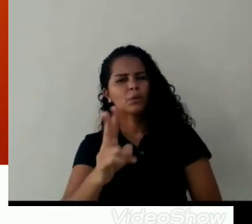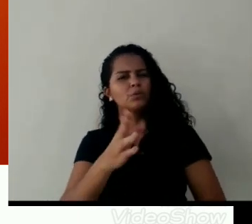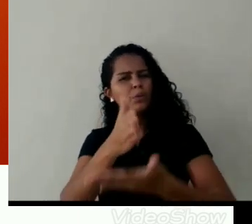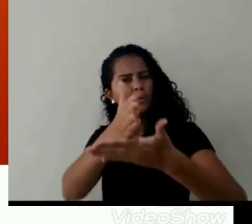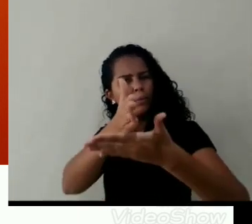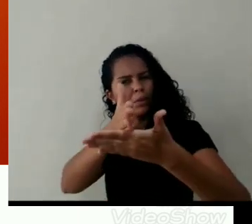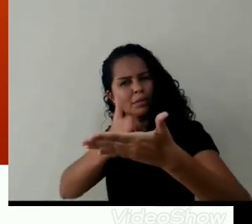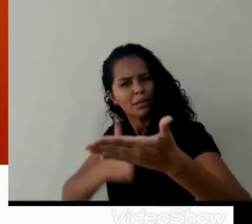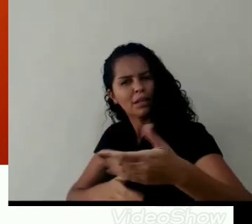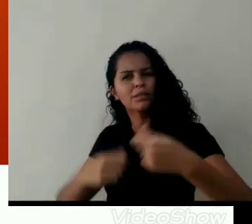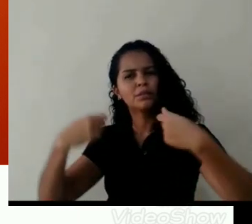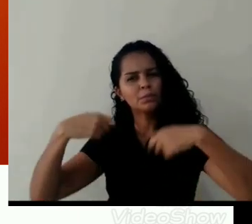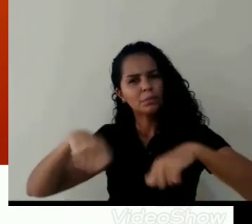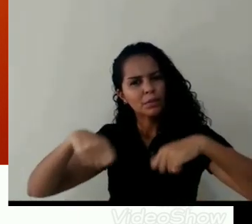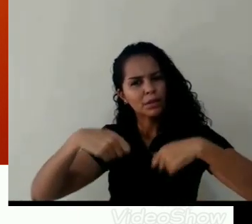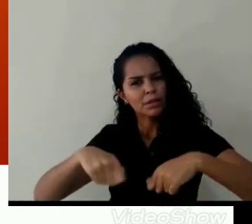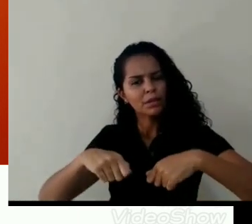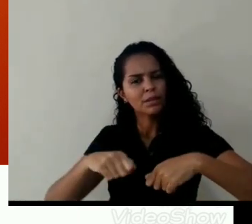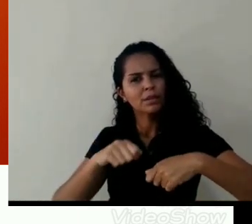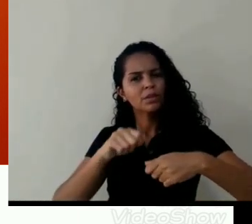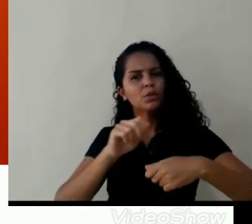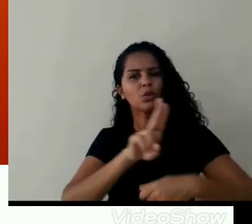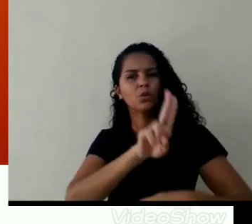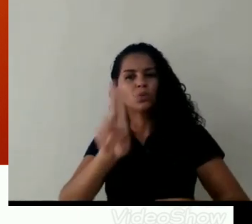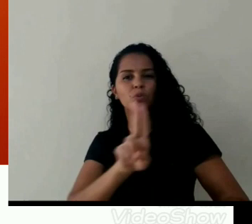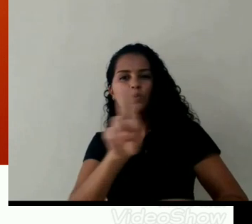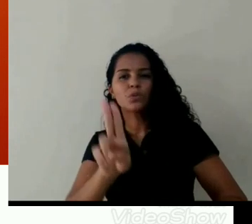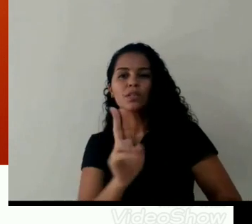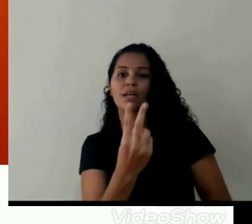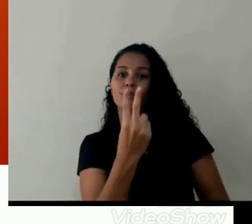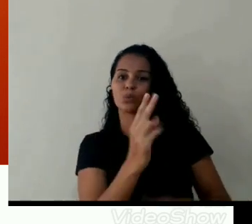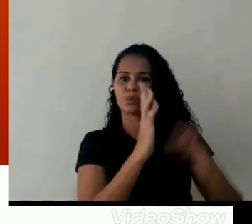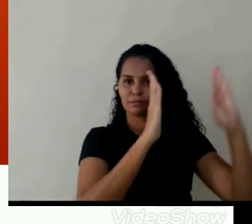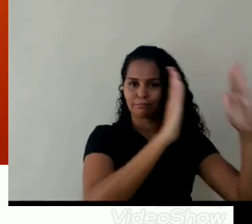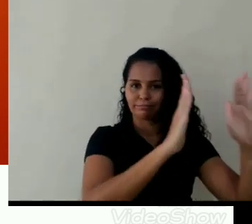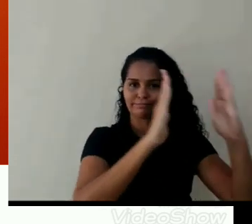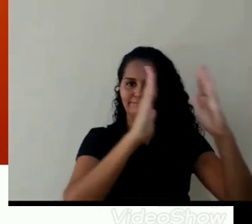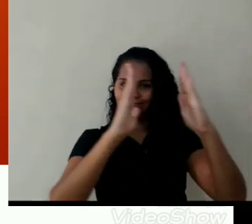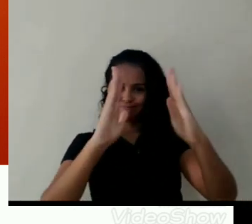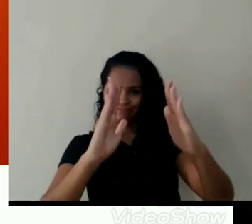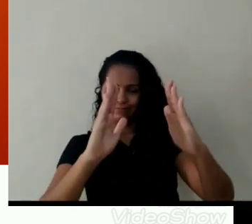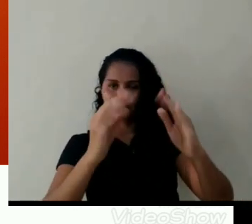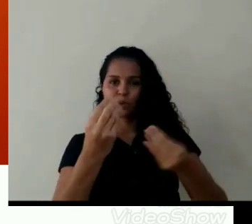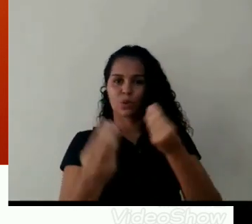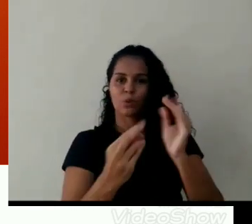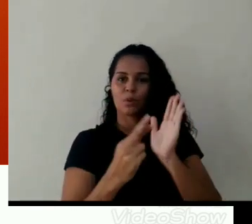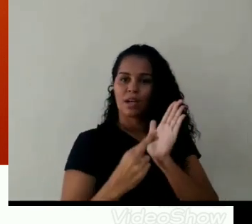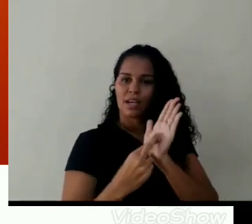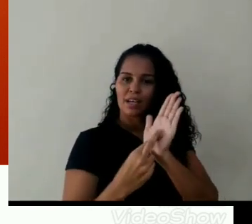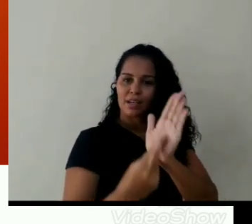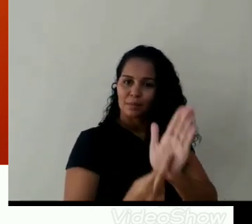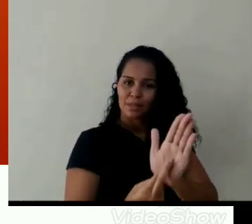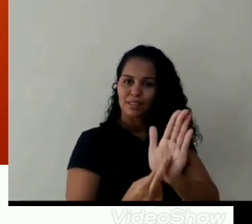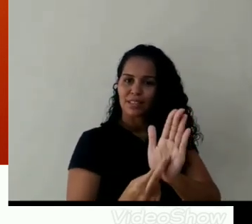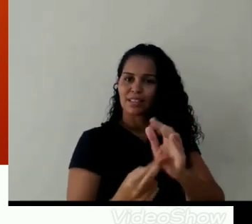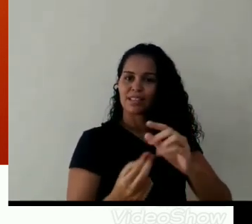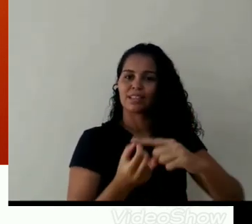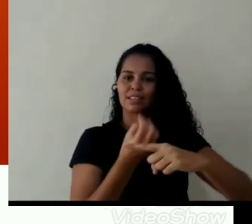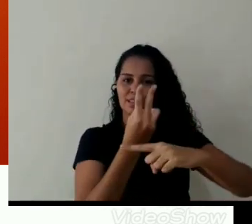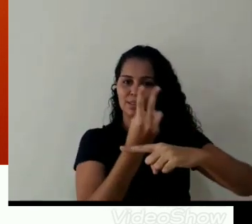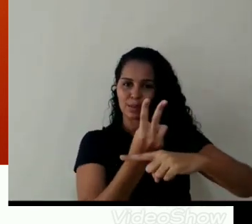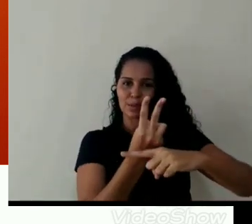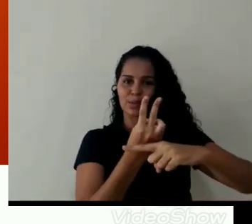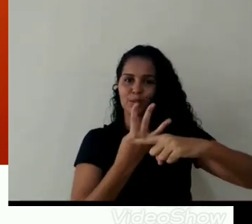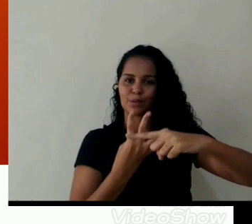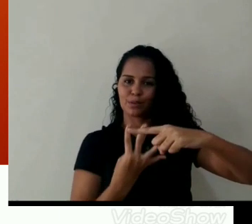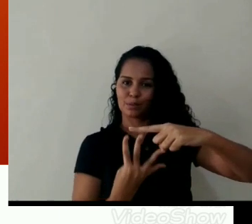4 partes. E isso se representa pela fração 2 sobre 4. Perceba que, mais uma vez, eu tenho uma fração